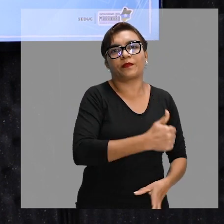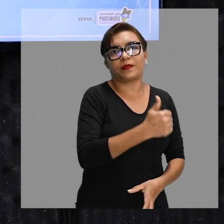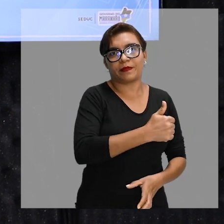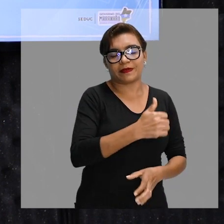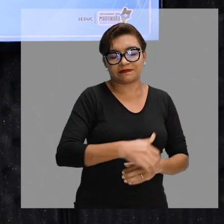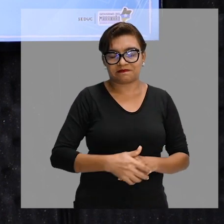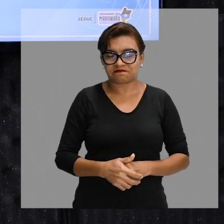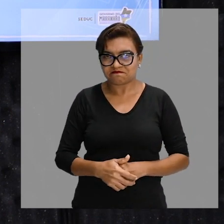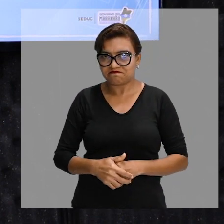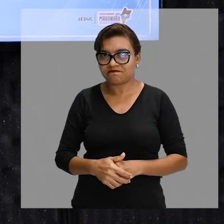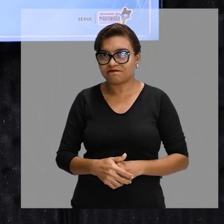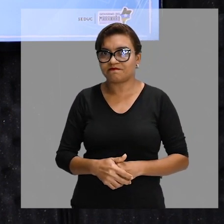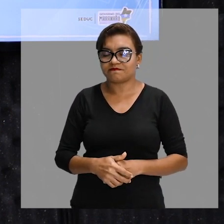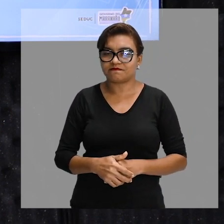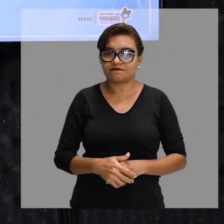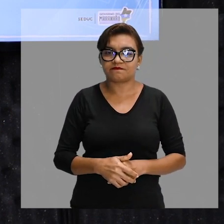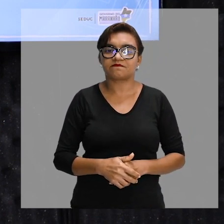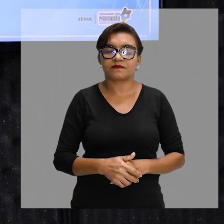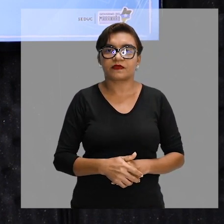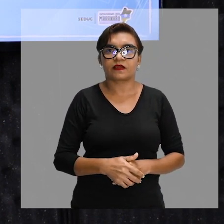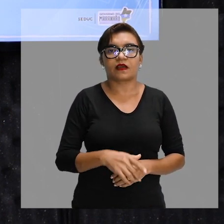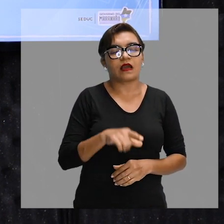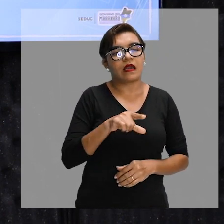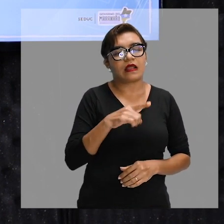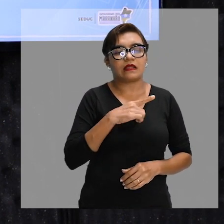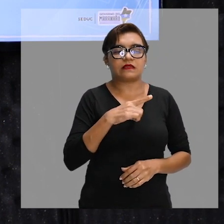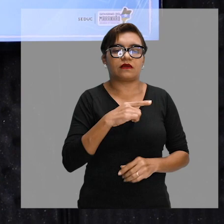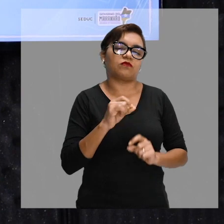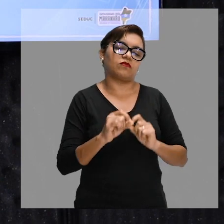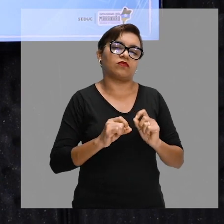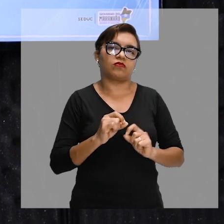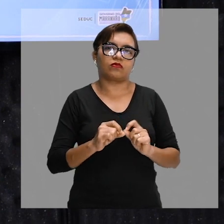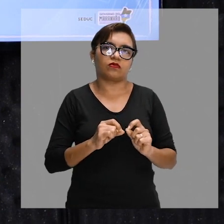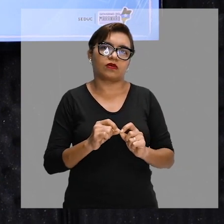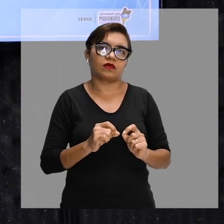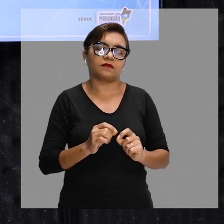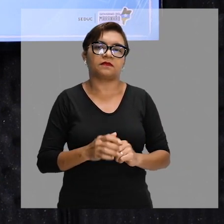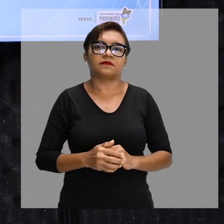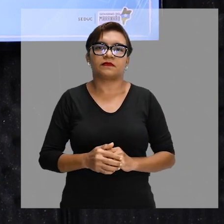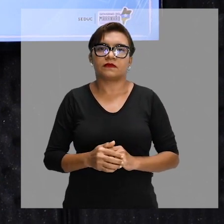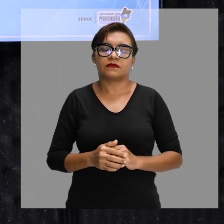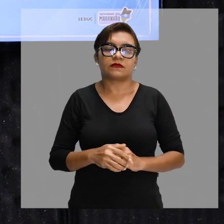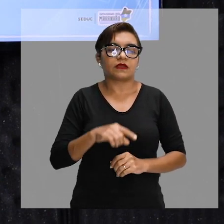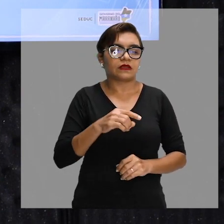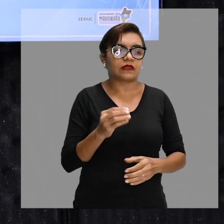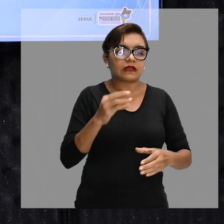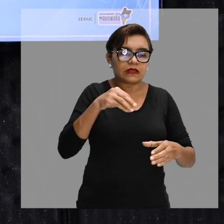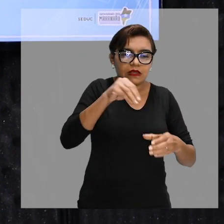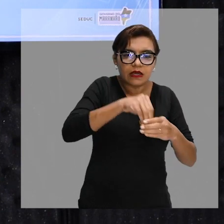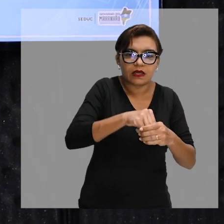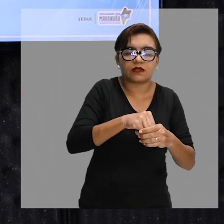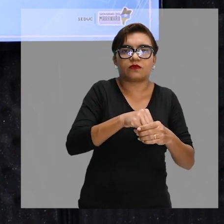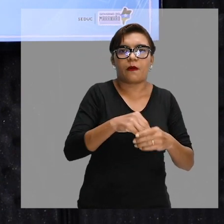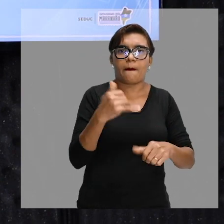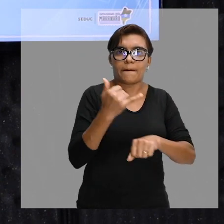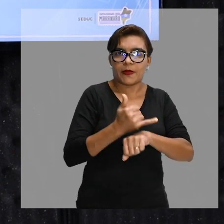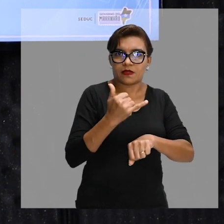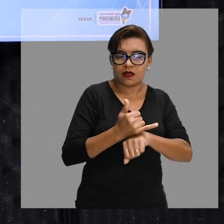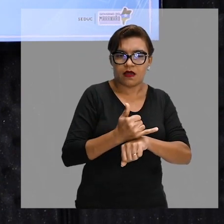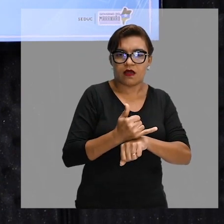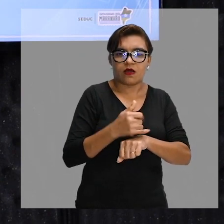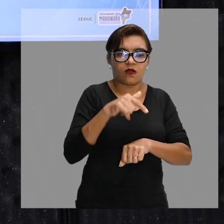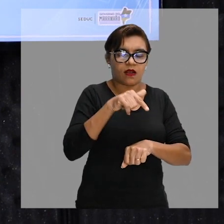Então a lâmpada, desculpa, dentro tem um fiozinho, né, de tungstênio, que é um metal. No momento que a corrente